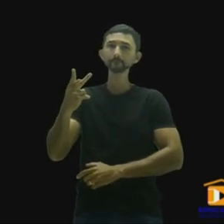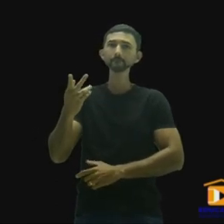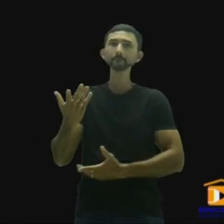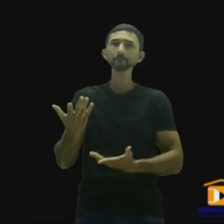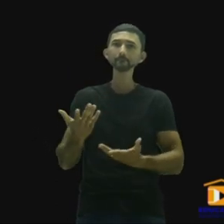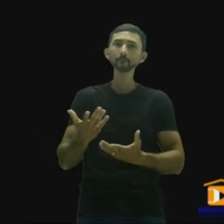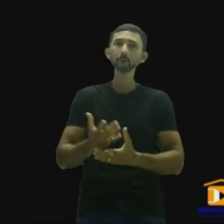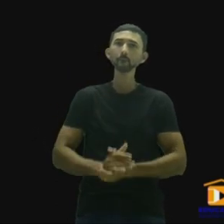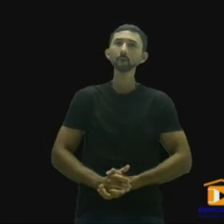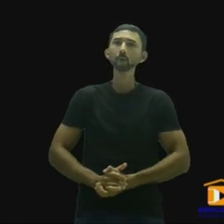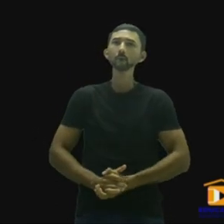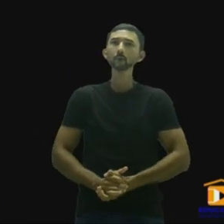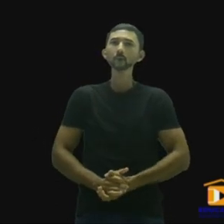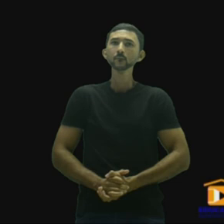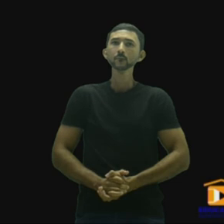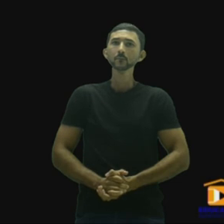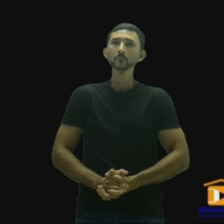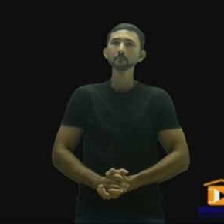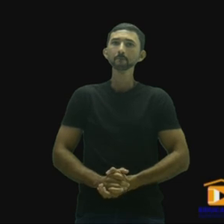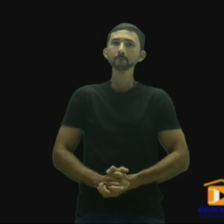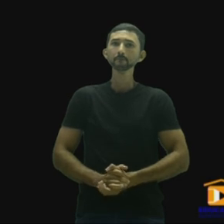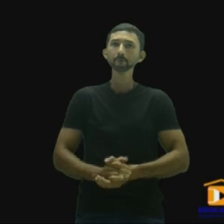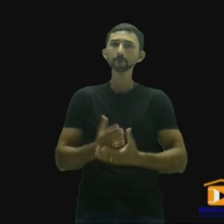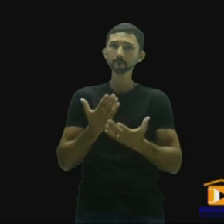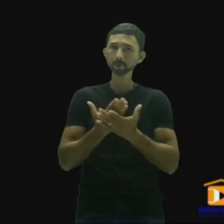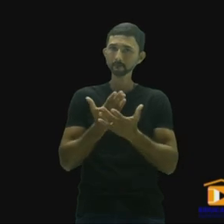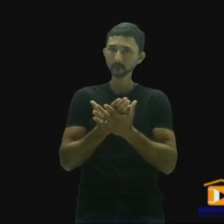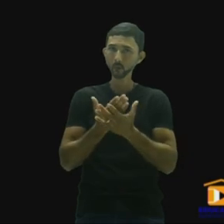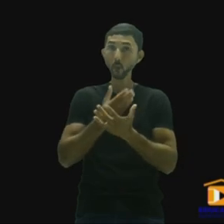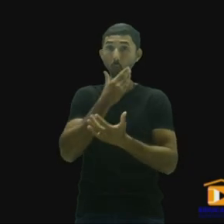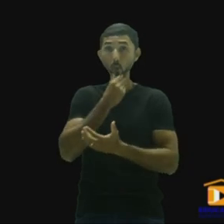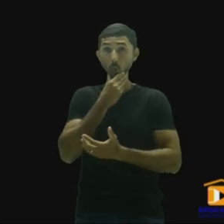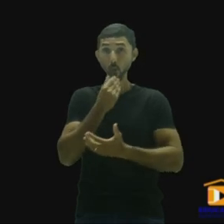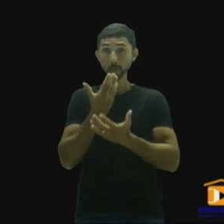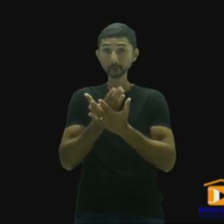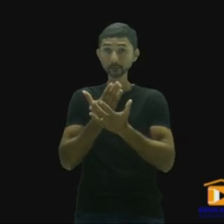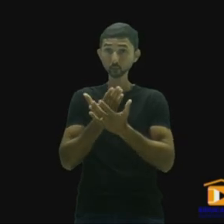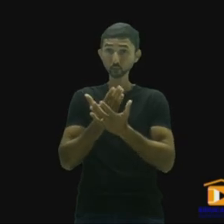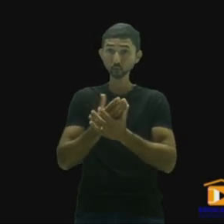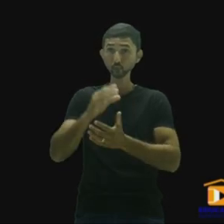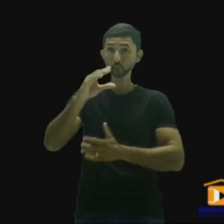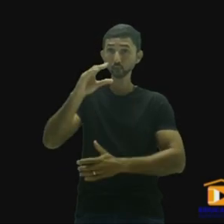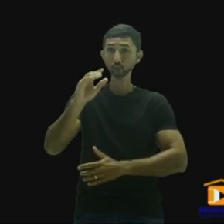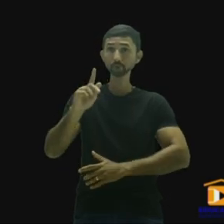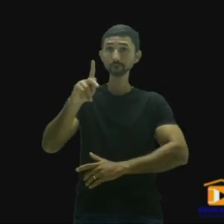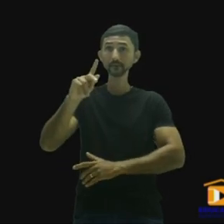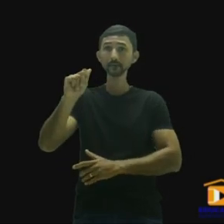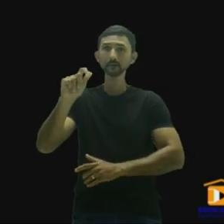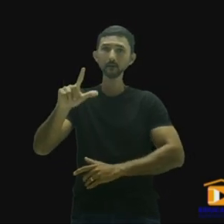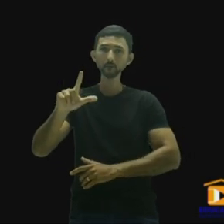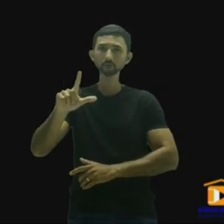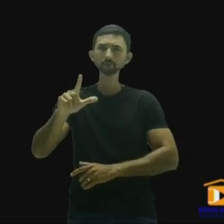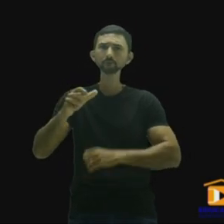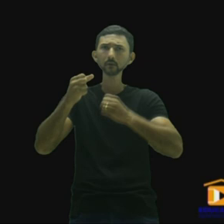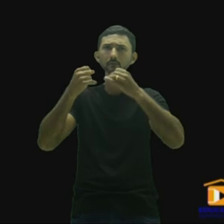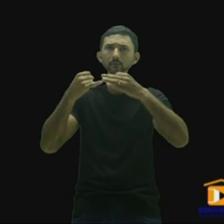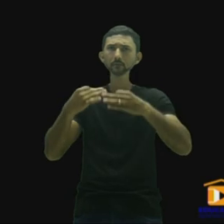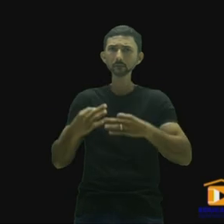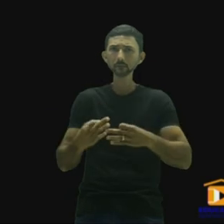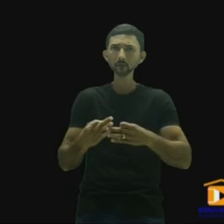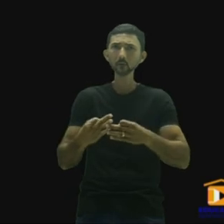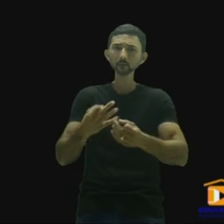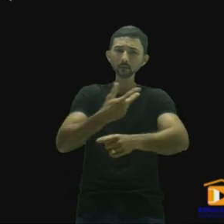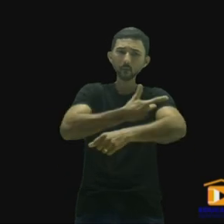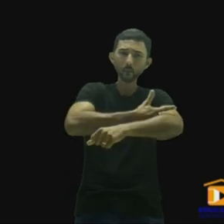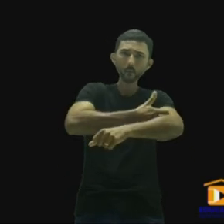Onde, né, um estudioso chamado de Carl Landsten, né, ele começou a fazer experimentos e ele pegou